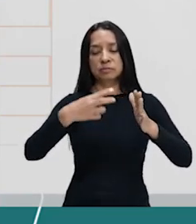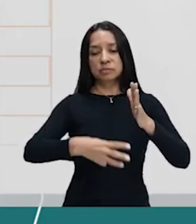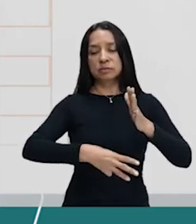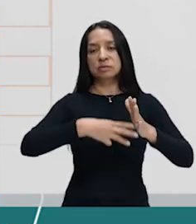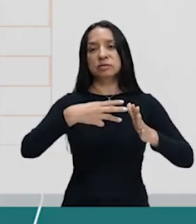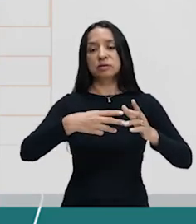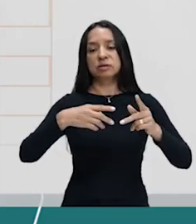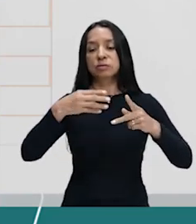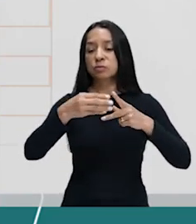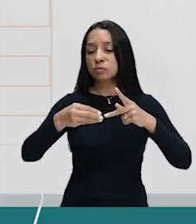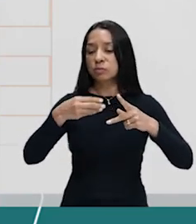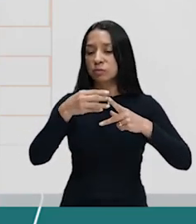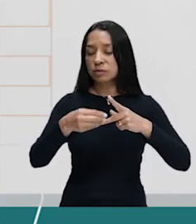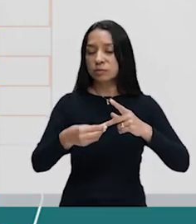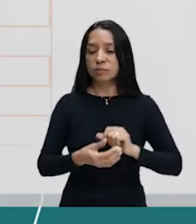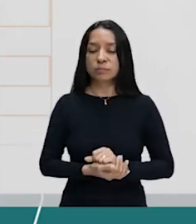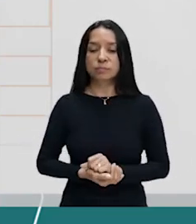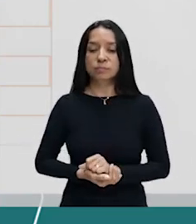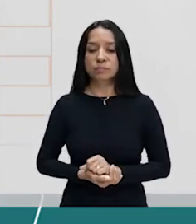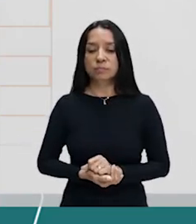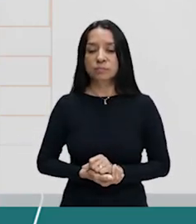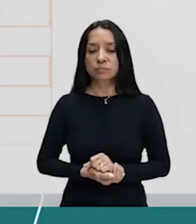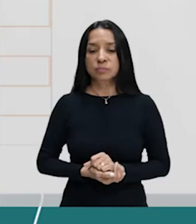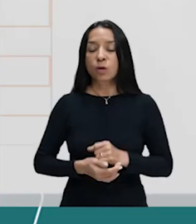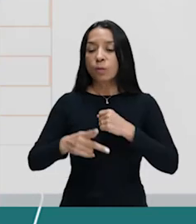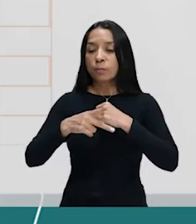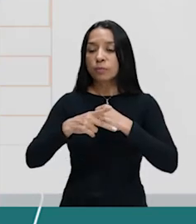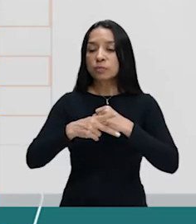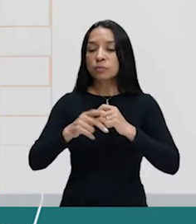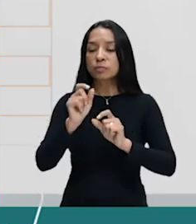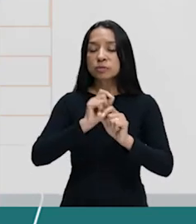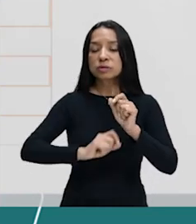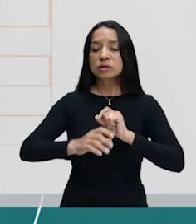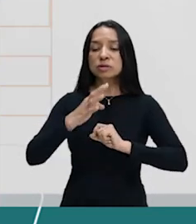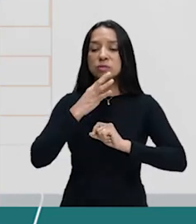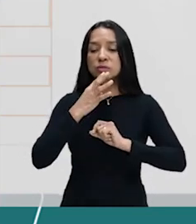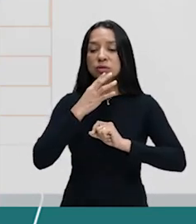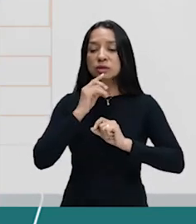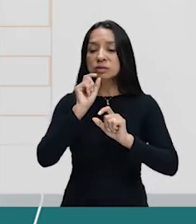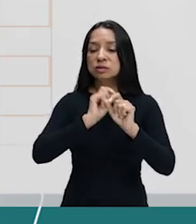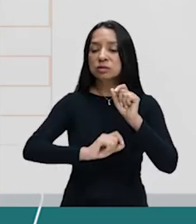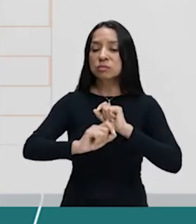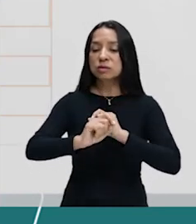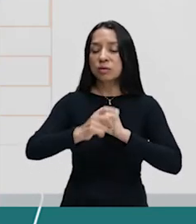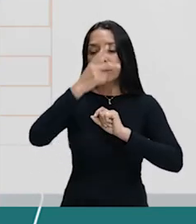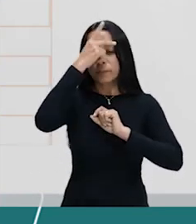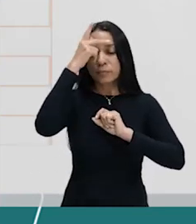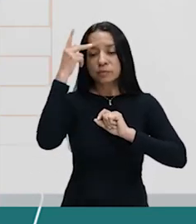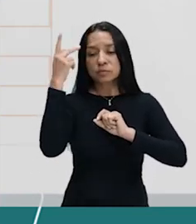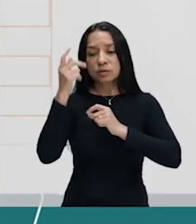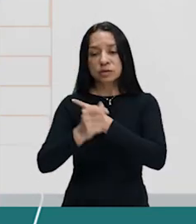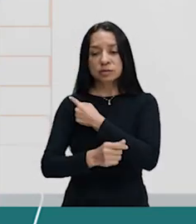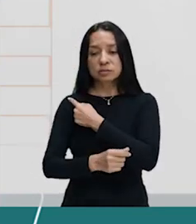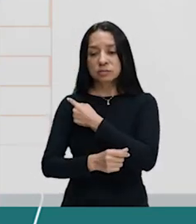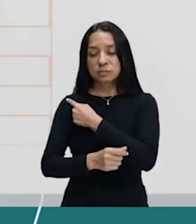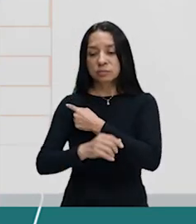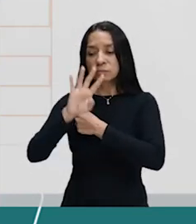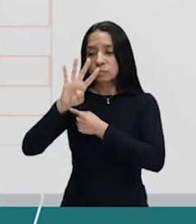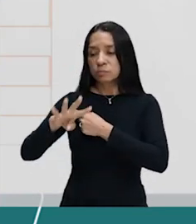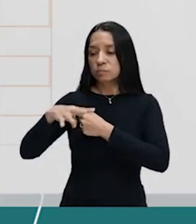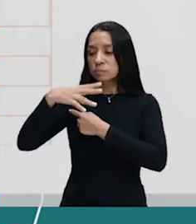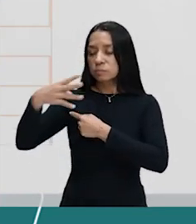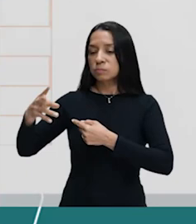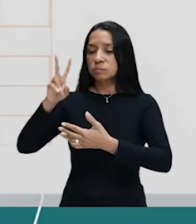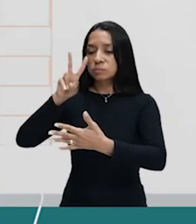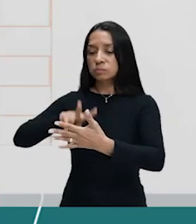são os pronomes pessoais. Na primeira pessoa do discurso, eu tenho you. Na segunda pessoa do discurso, eu